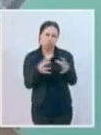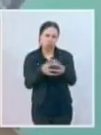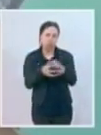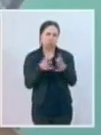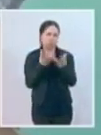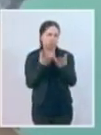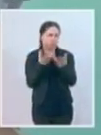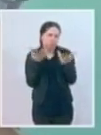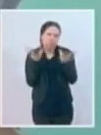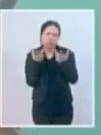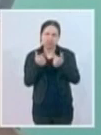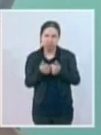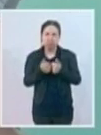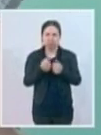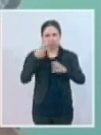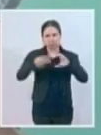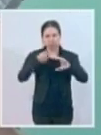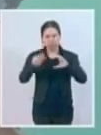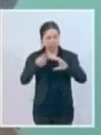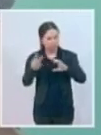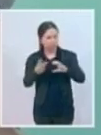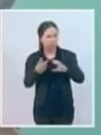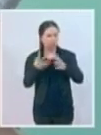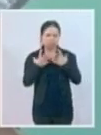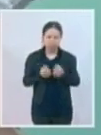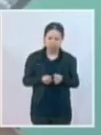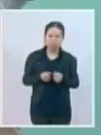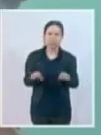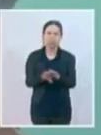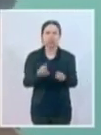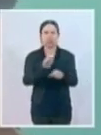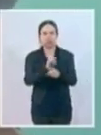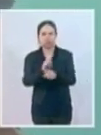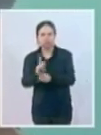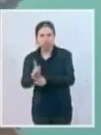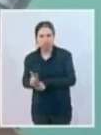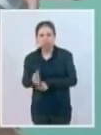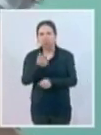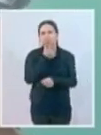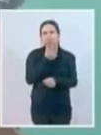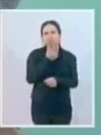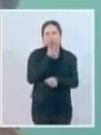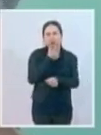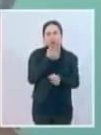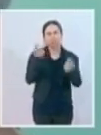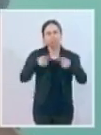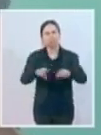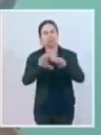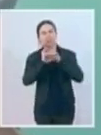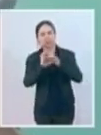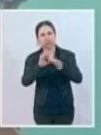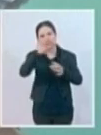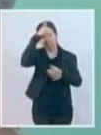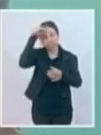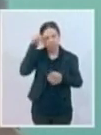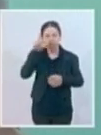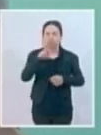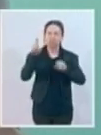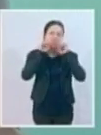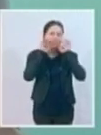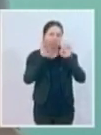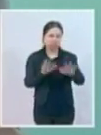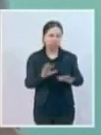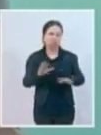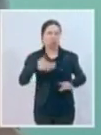Câmara Municipal pelo acolhimento, Prefeitura de Uberlândia, gestão pela parceria, Paulo Sérgio, forte abraço, beijo no coração, que Deus nos abençoe, é uma